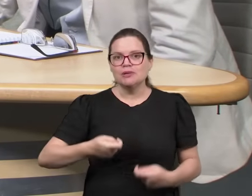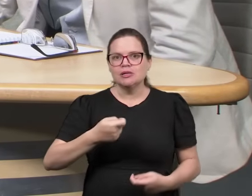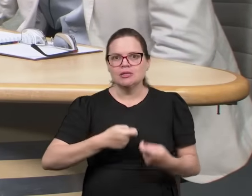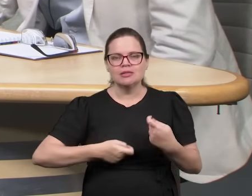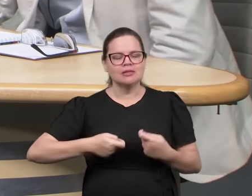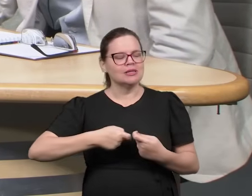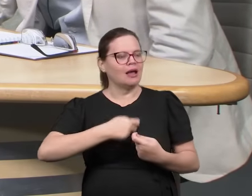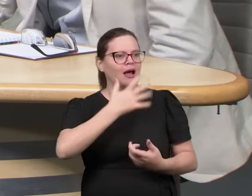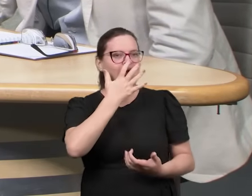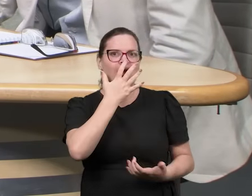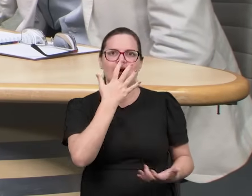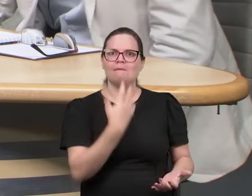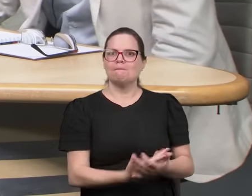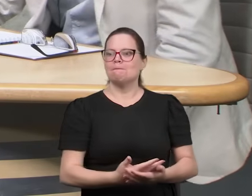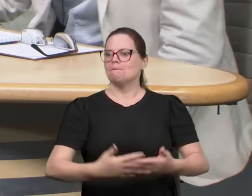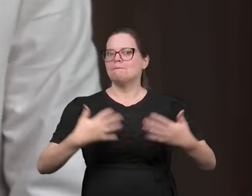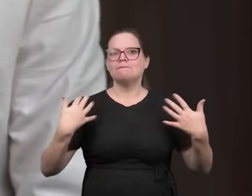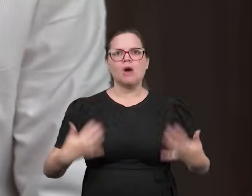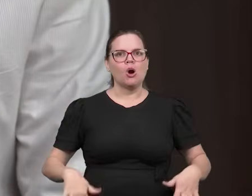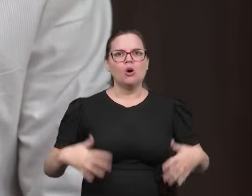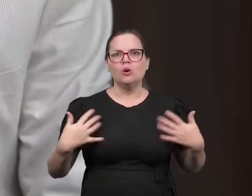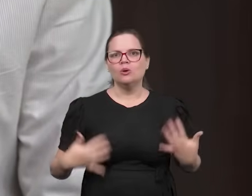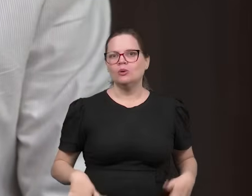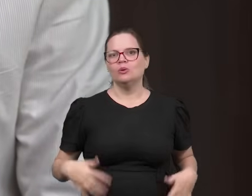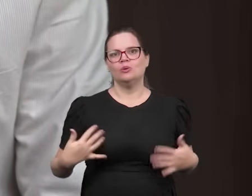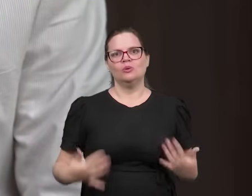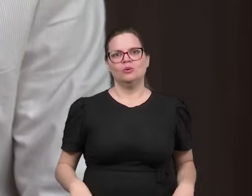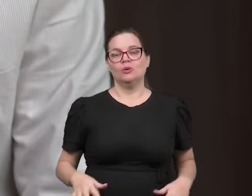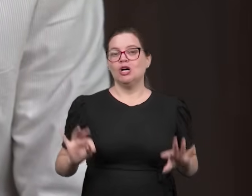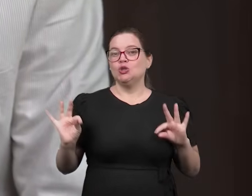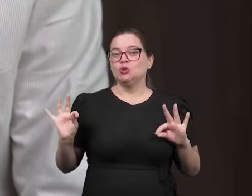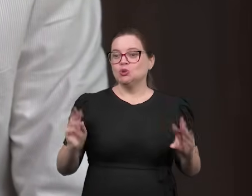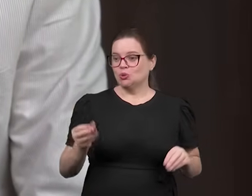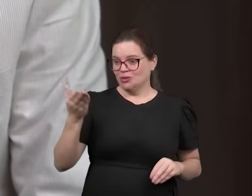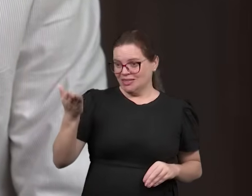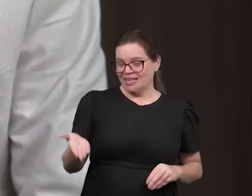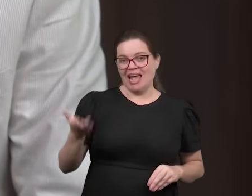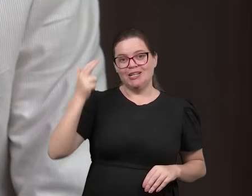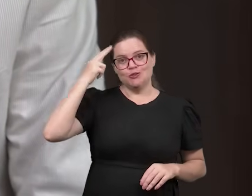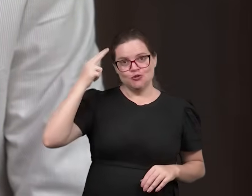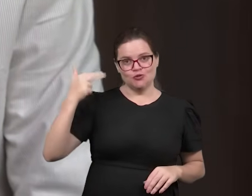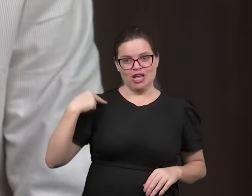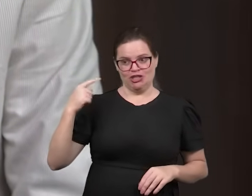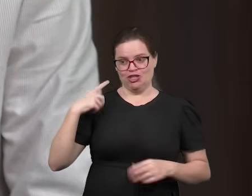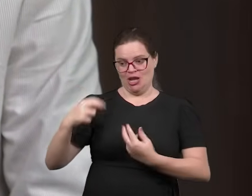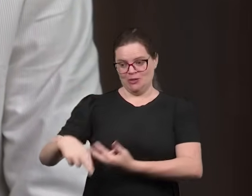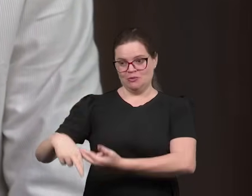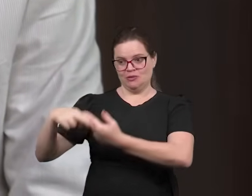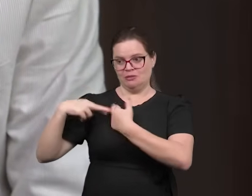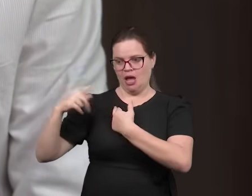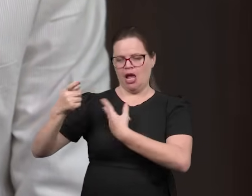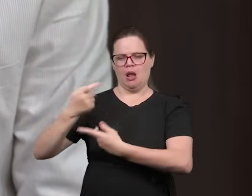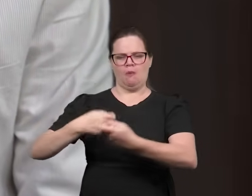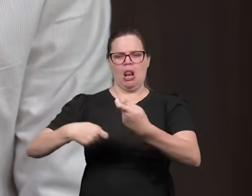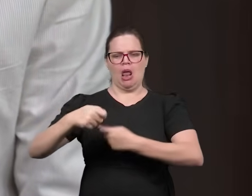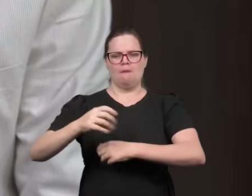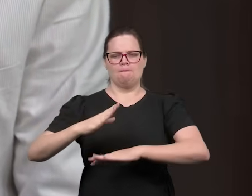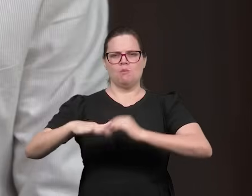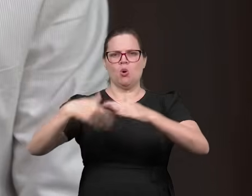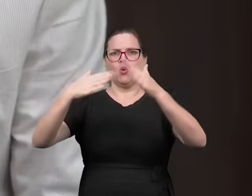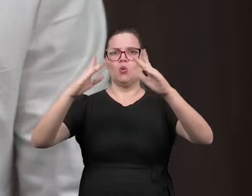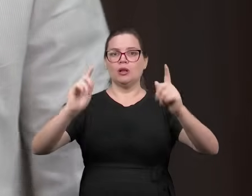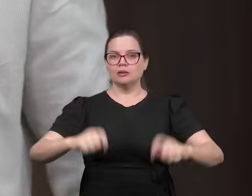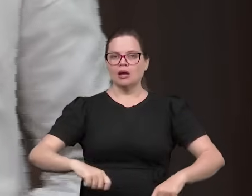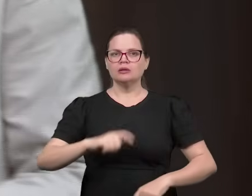administrativa extraordinária. Tudo que botava na mão de José prosperava. Você vê, é um